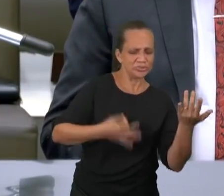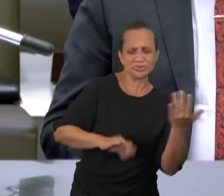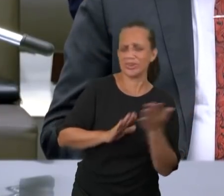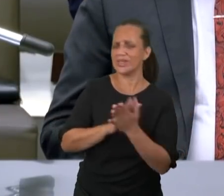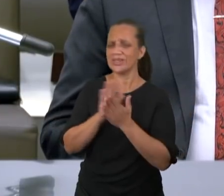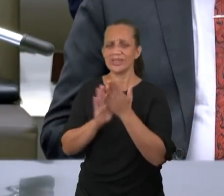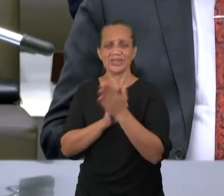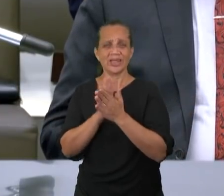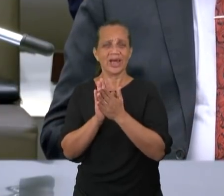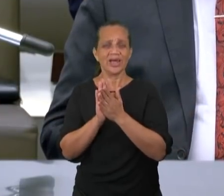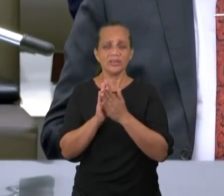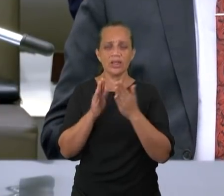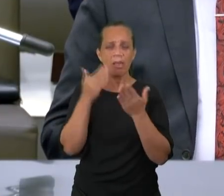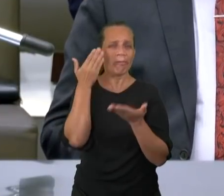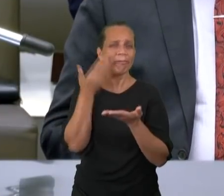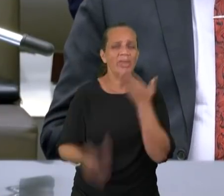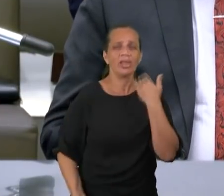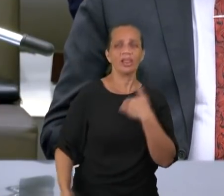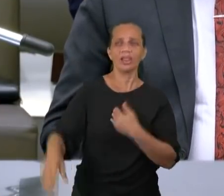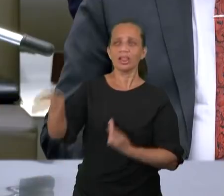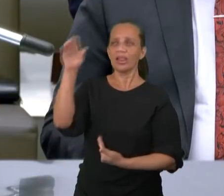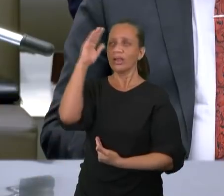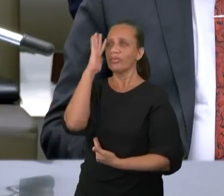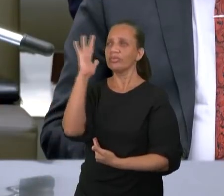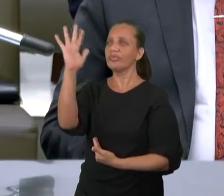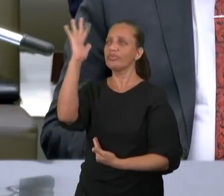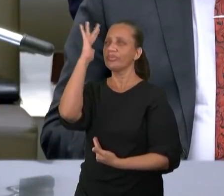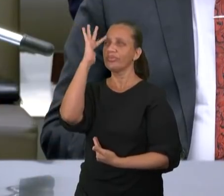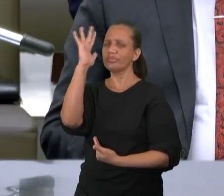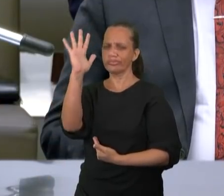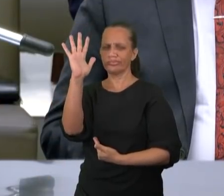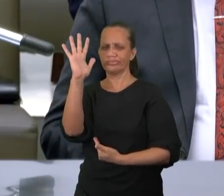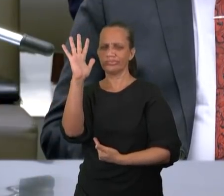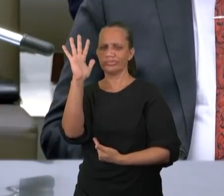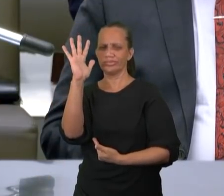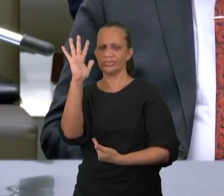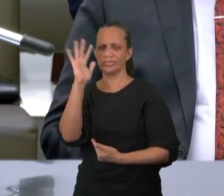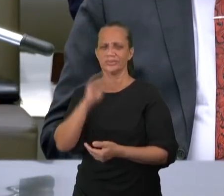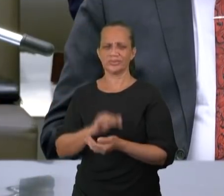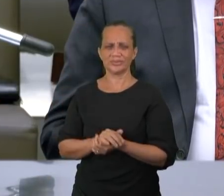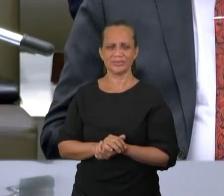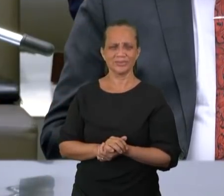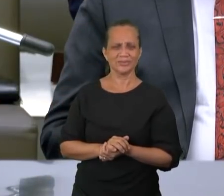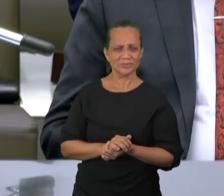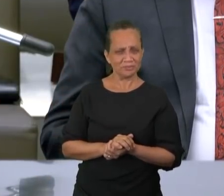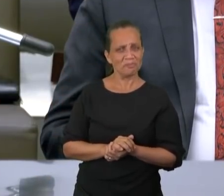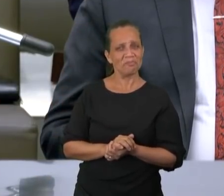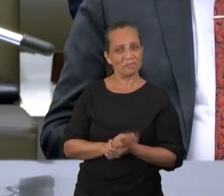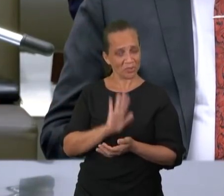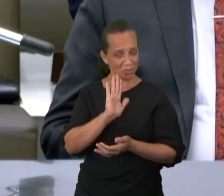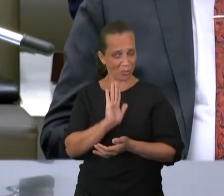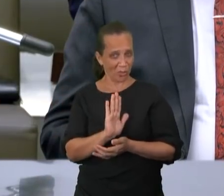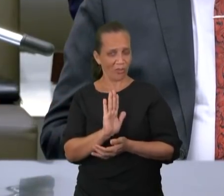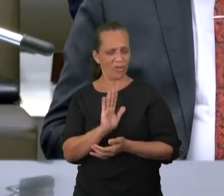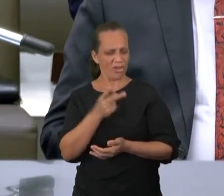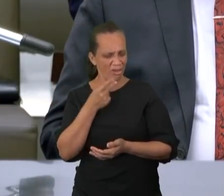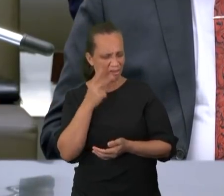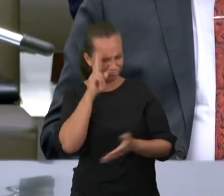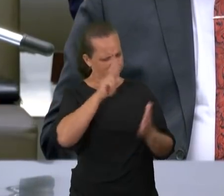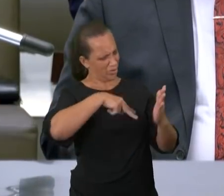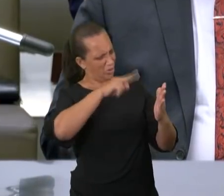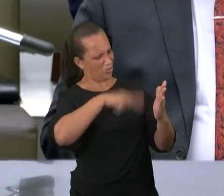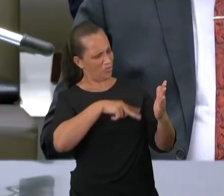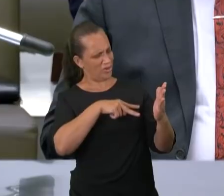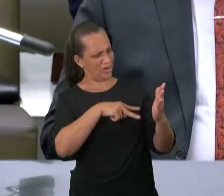e fugiu dele o sono. Quando eu li isso aqui, eu anotei e disse: fugiu nada, é porque o sono obedece a Deus, irmãos.